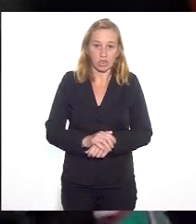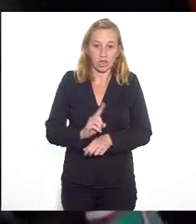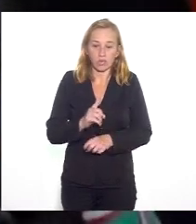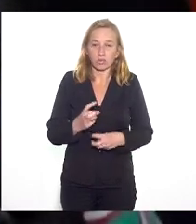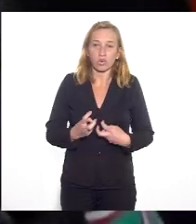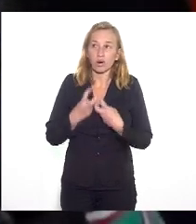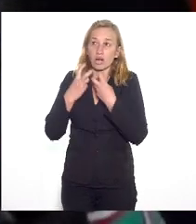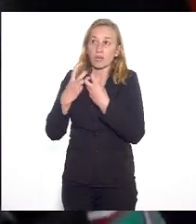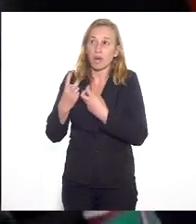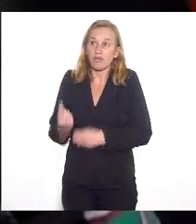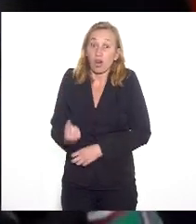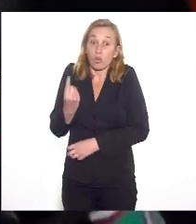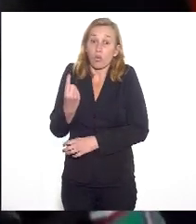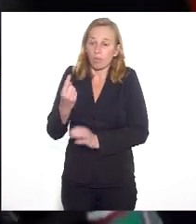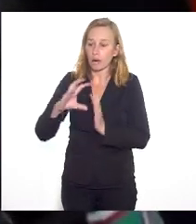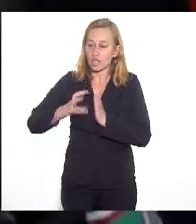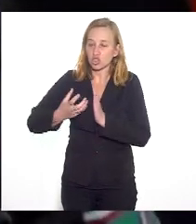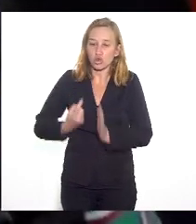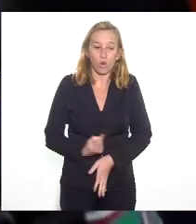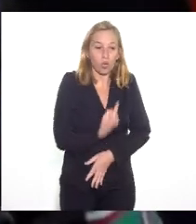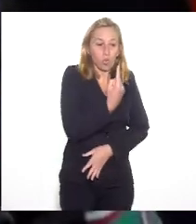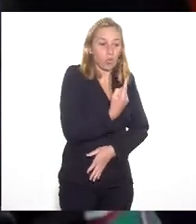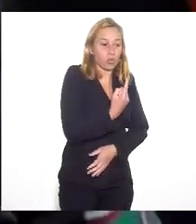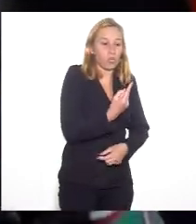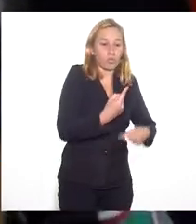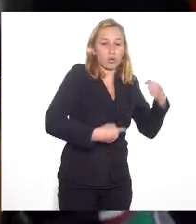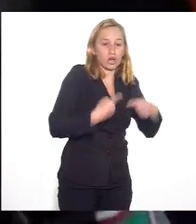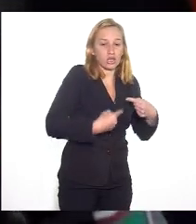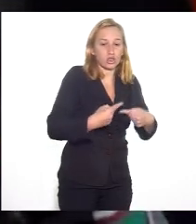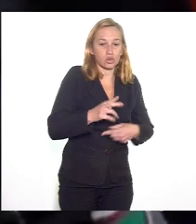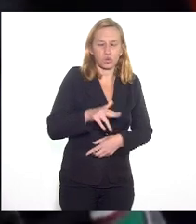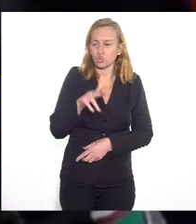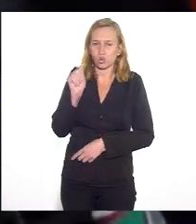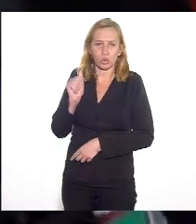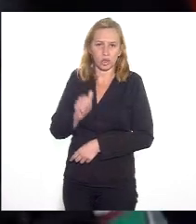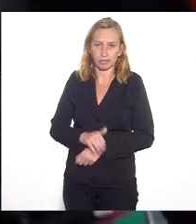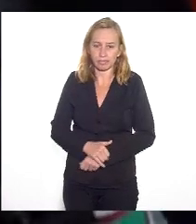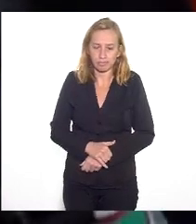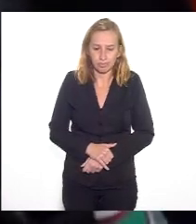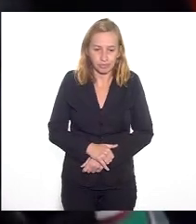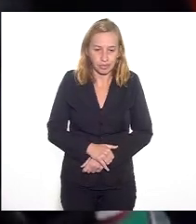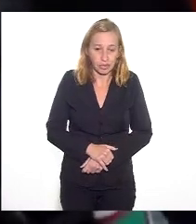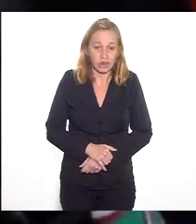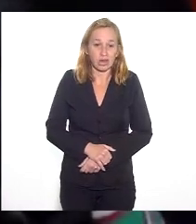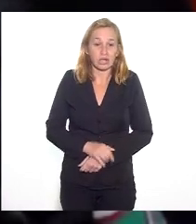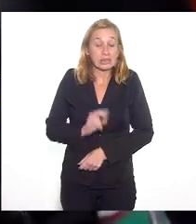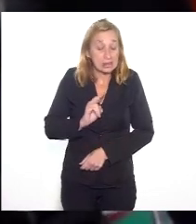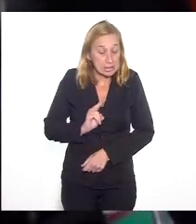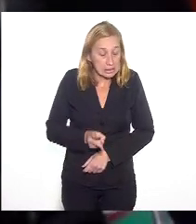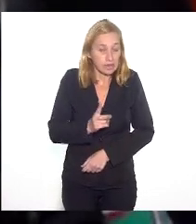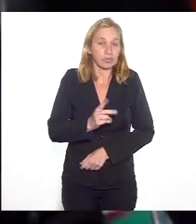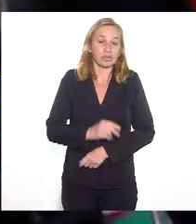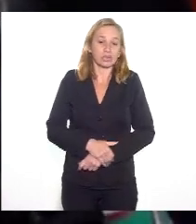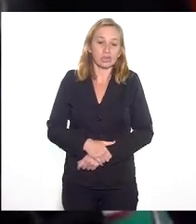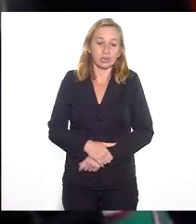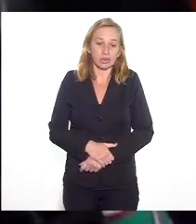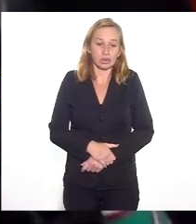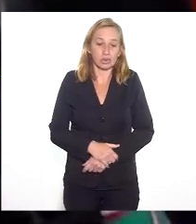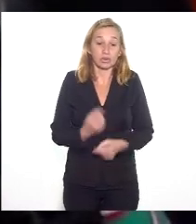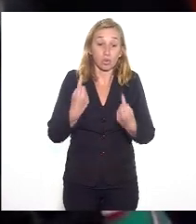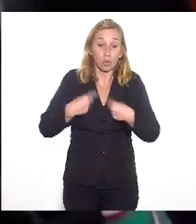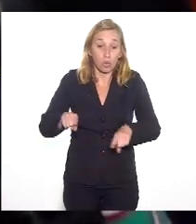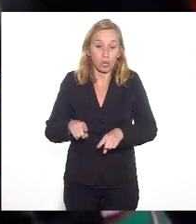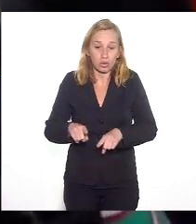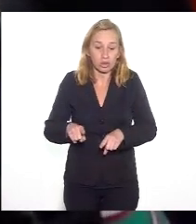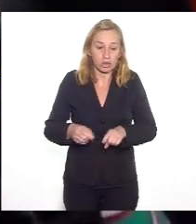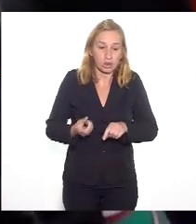um partido ou um político em especial. Nunca foi só por isso. Era, acima de tudo, contra a corrupção